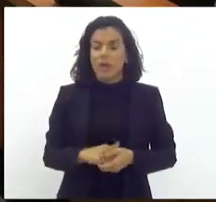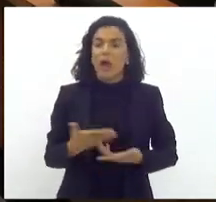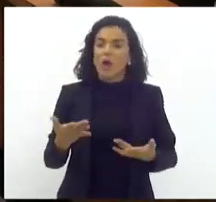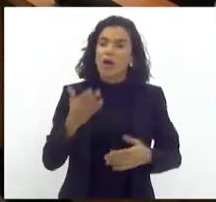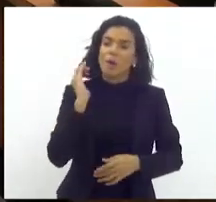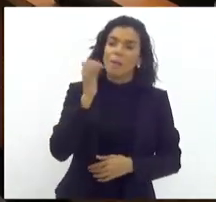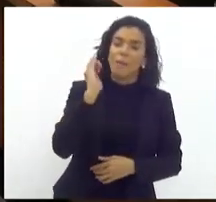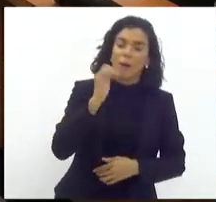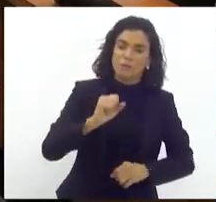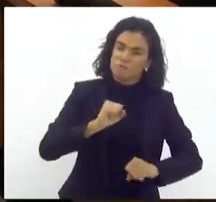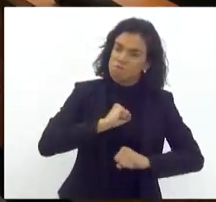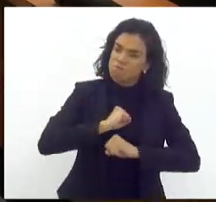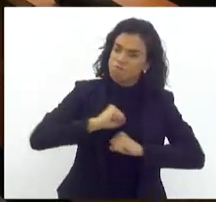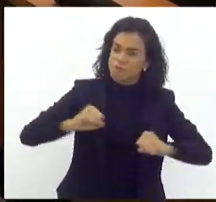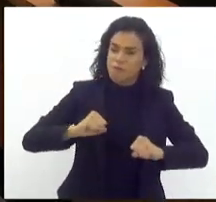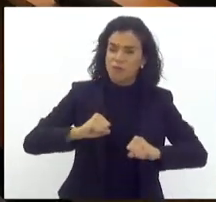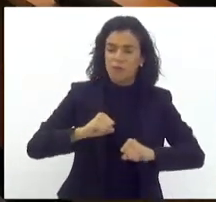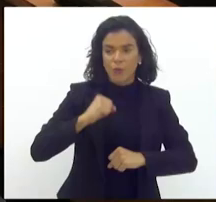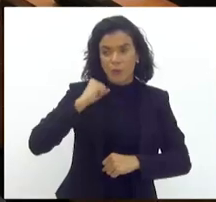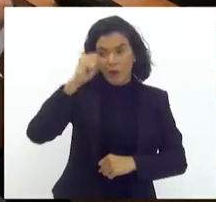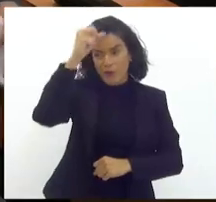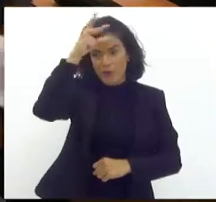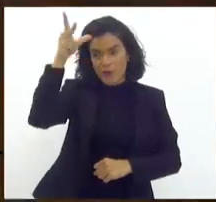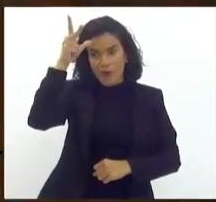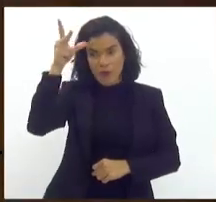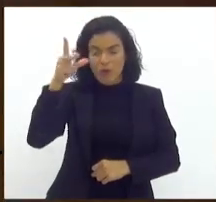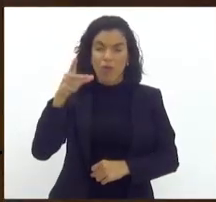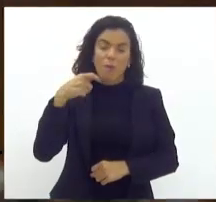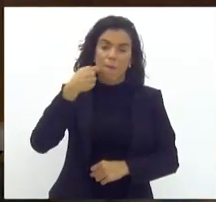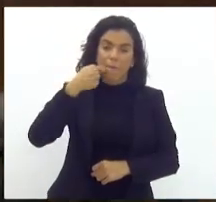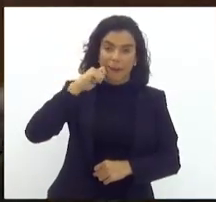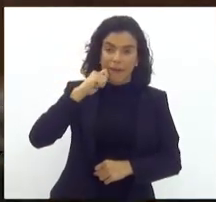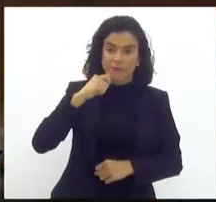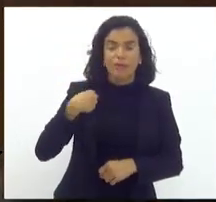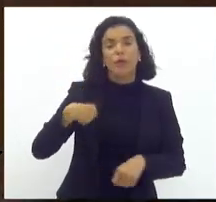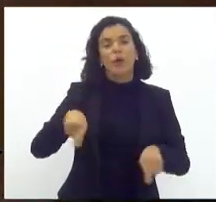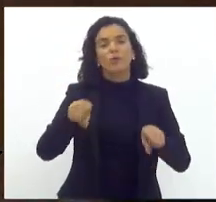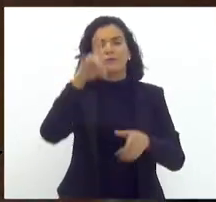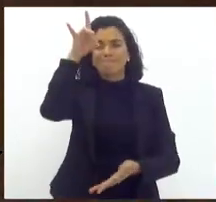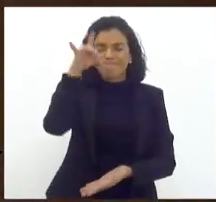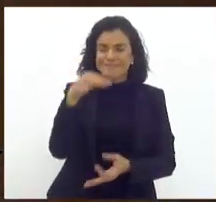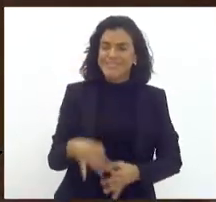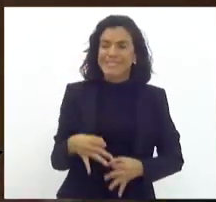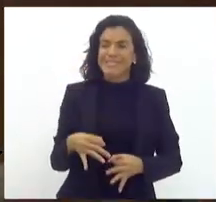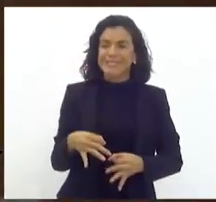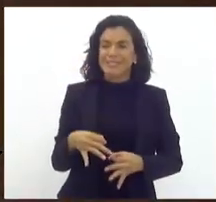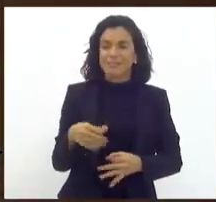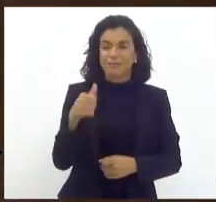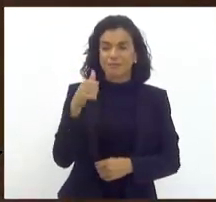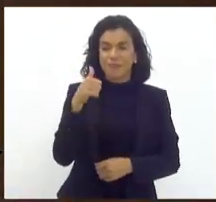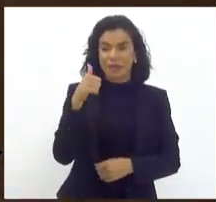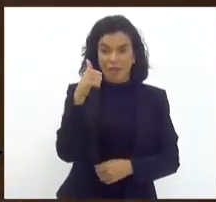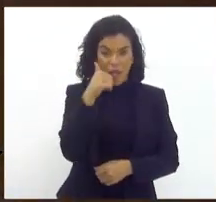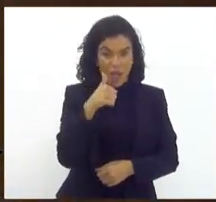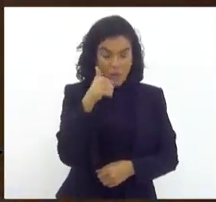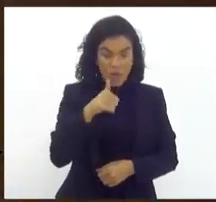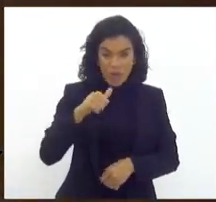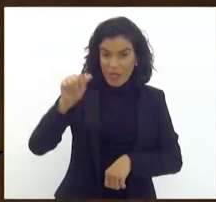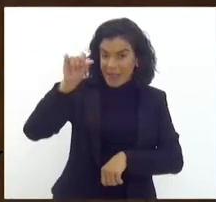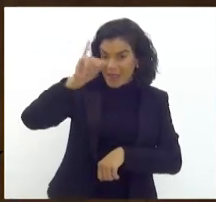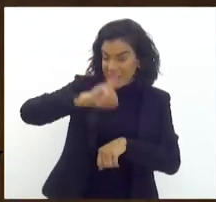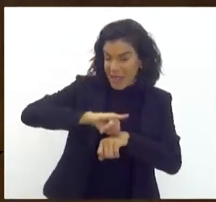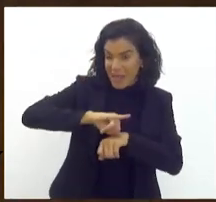o meu relato e o meu repúdio ao prefeito Eduardo Paes e eu tenho certeza que as mulheres da capital